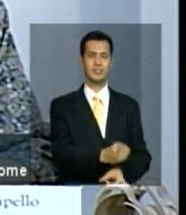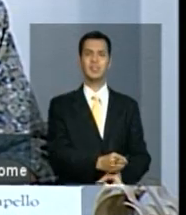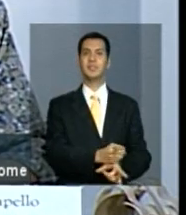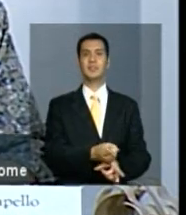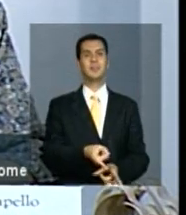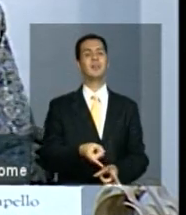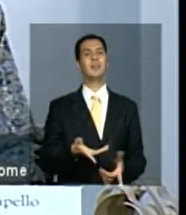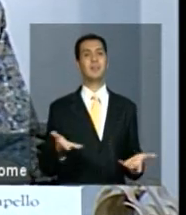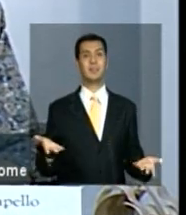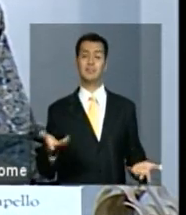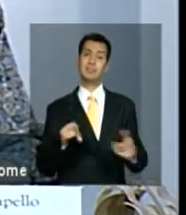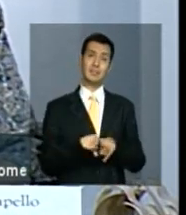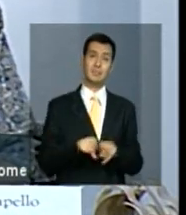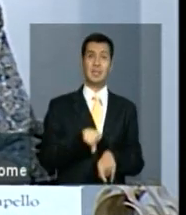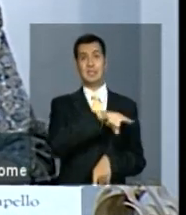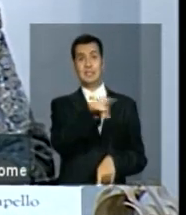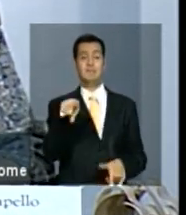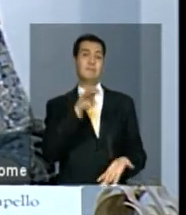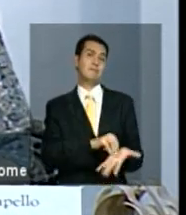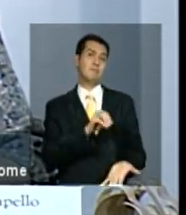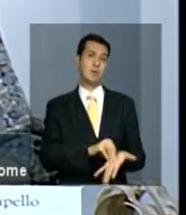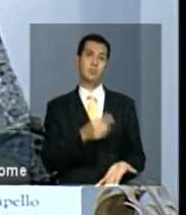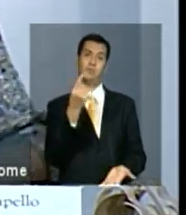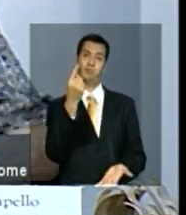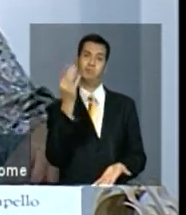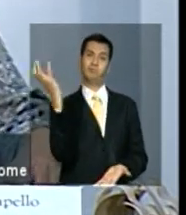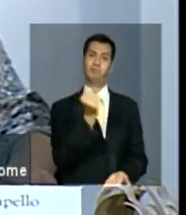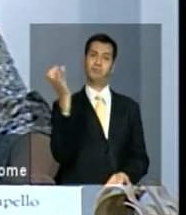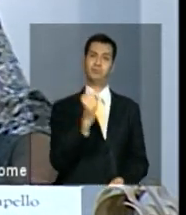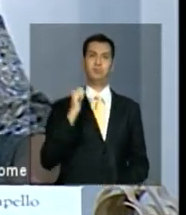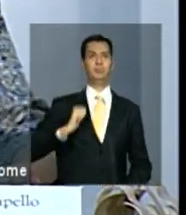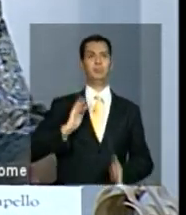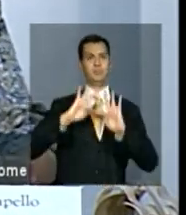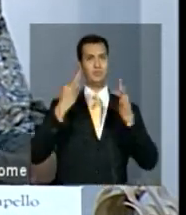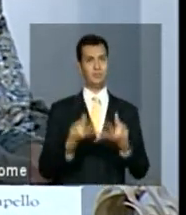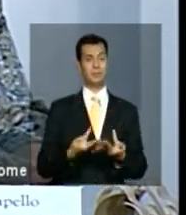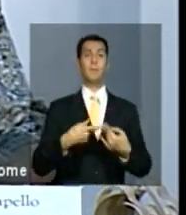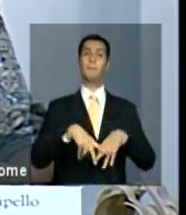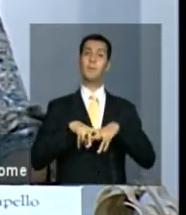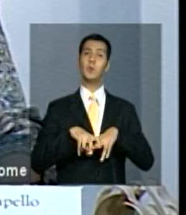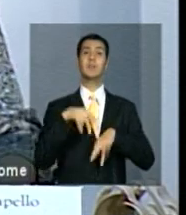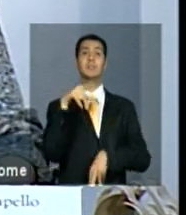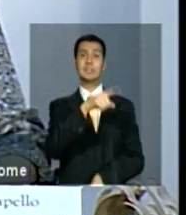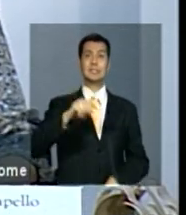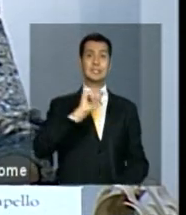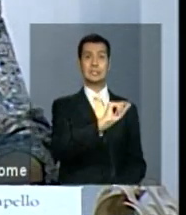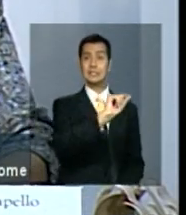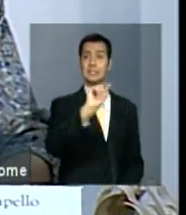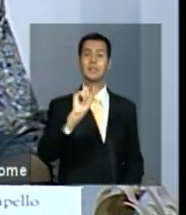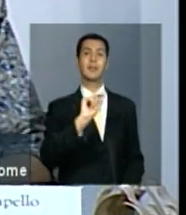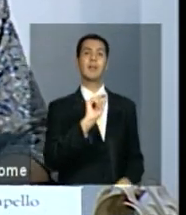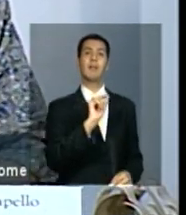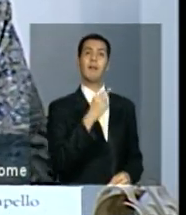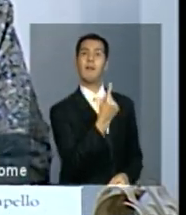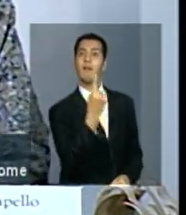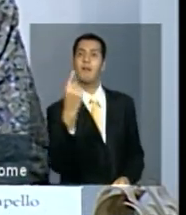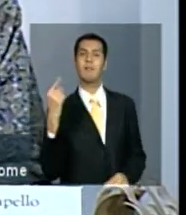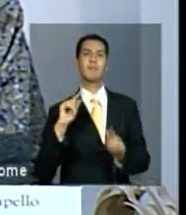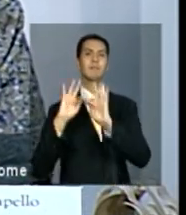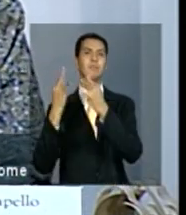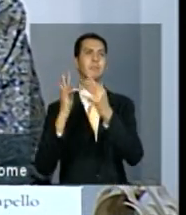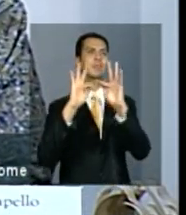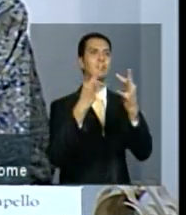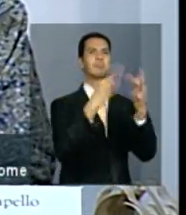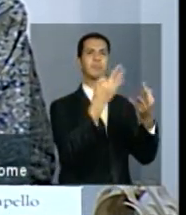identificadas e não estavam recebendo o bolsa família portanto esse especial é um trabalho